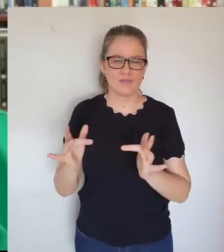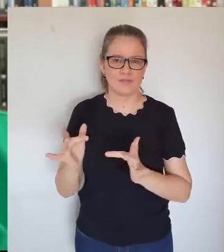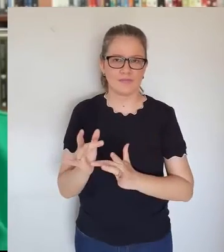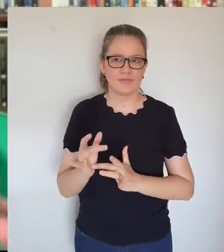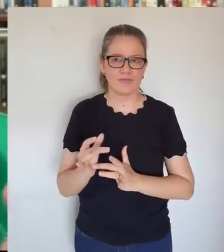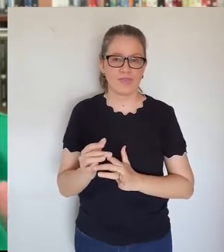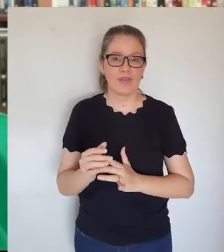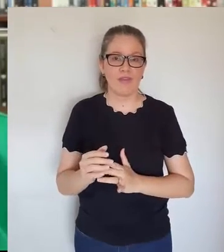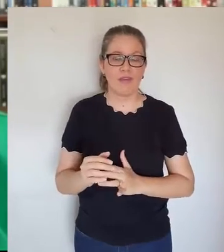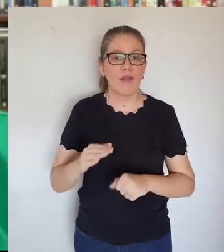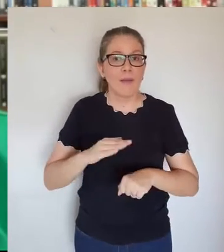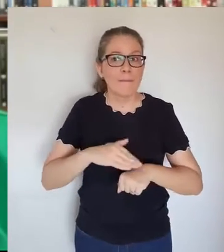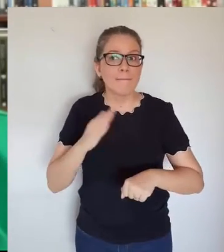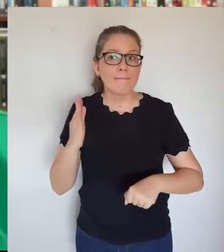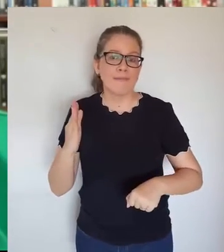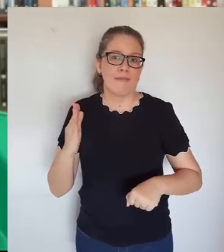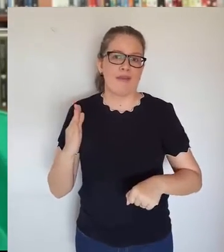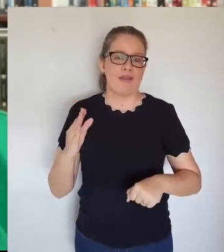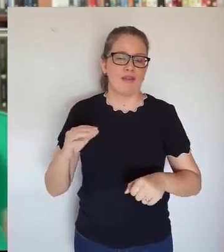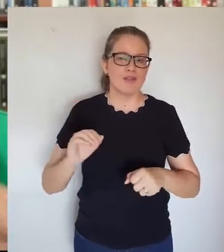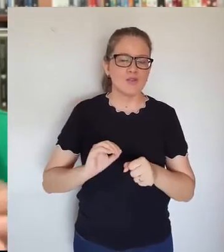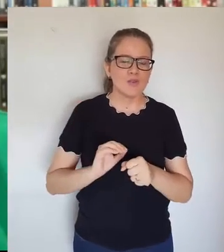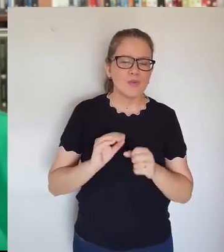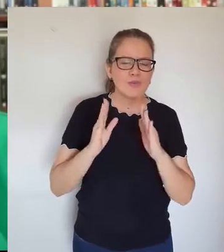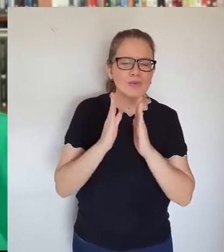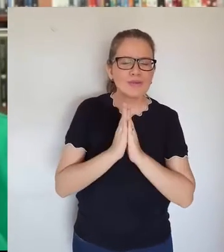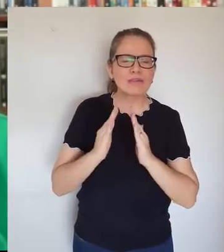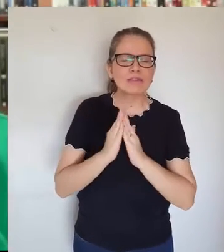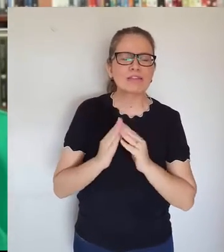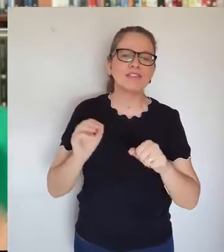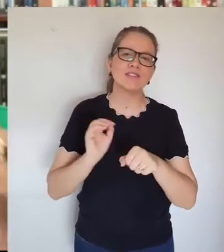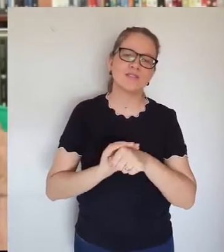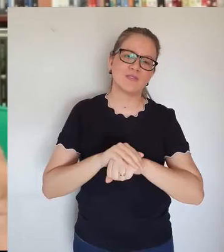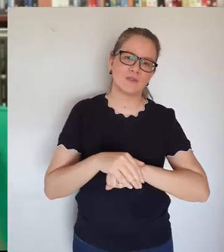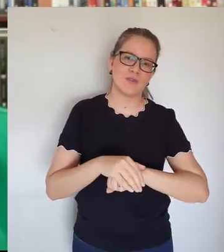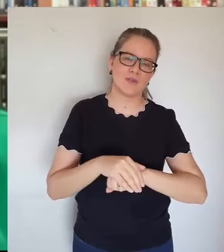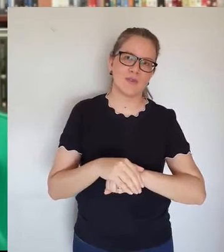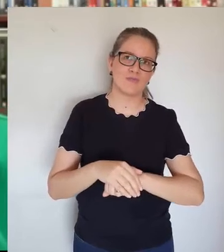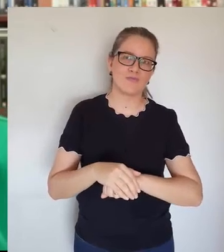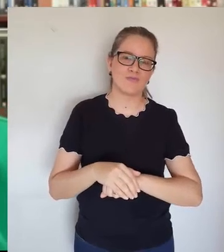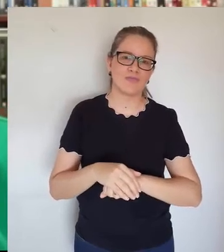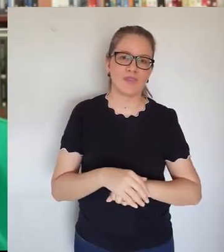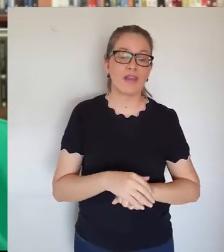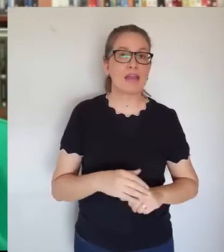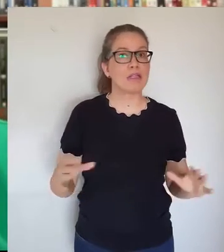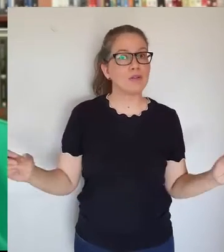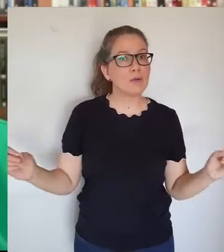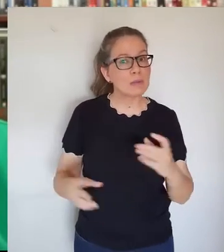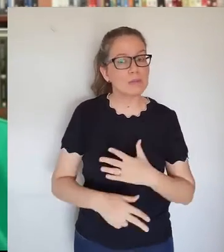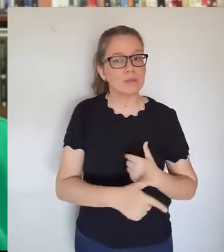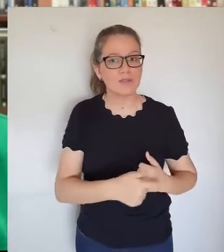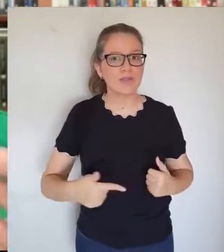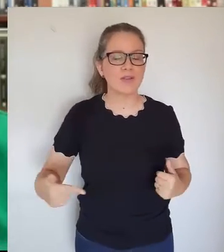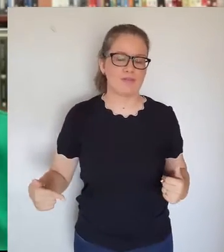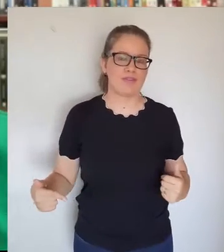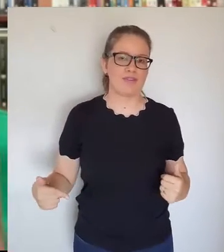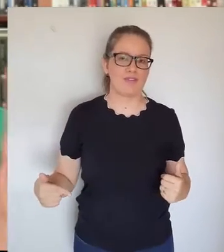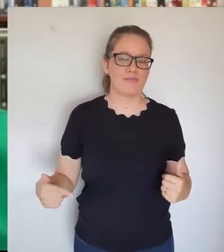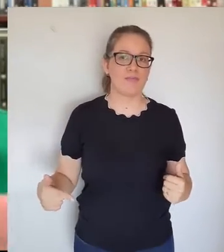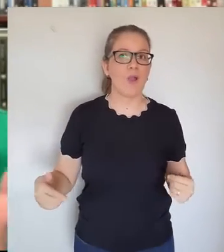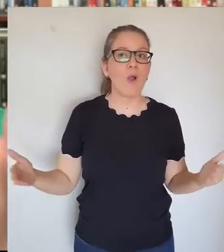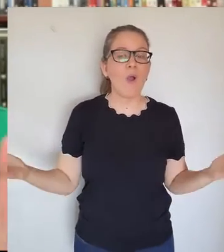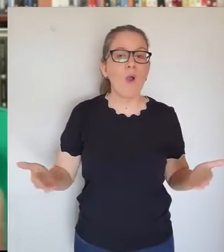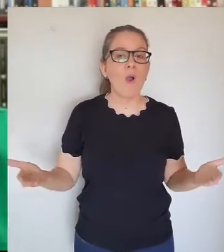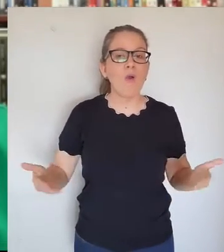noite, encerrando mais uma semana. Até aqui o Senhor nos ajudou e grandes coisas o Senhor fez por nós. Hoje nós